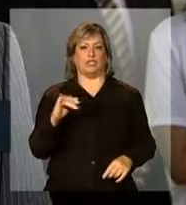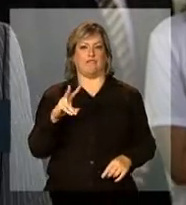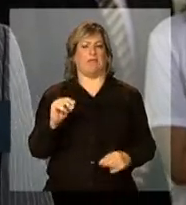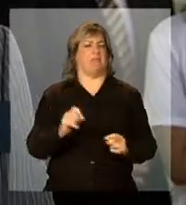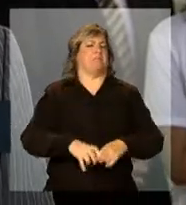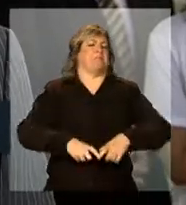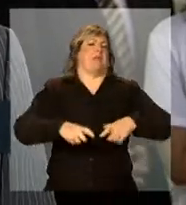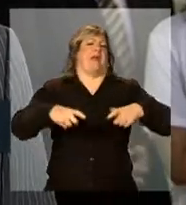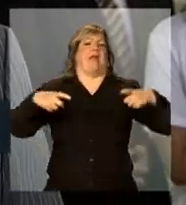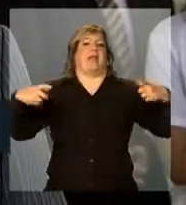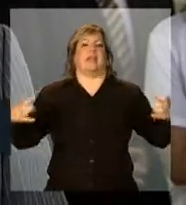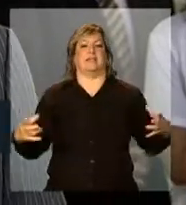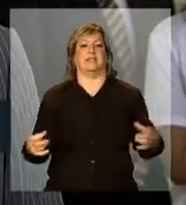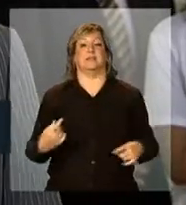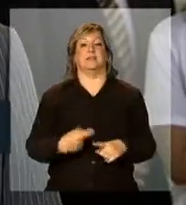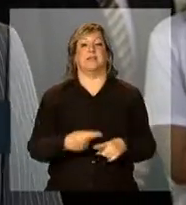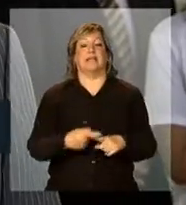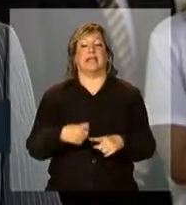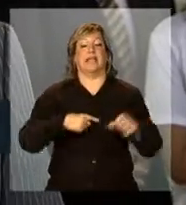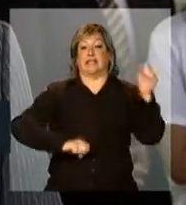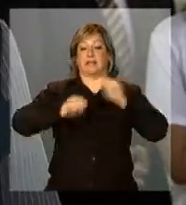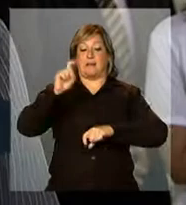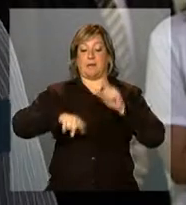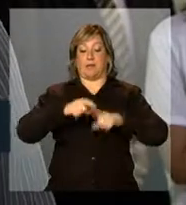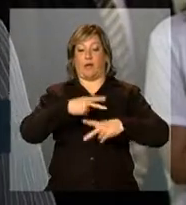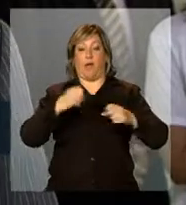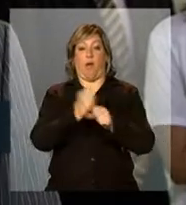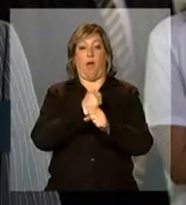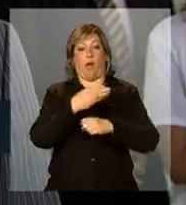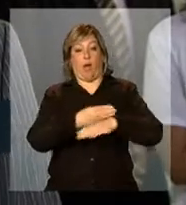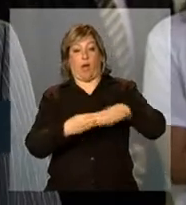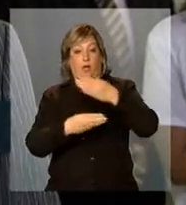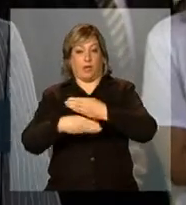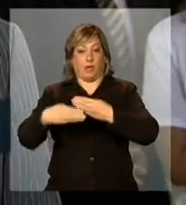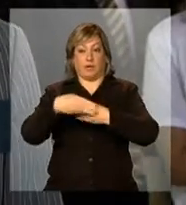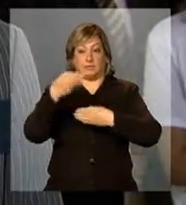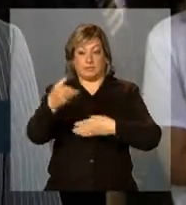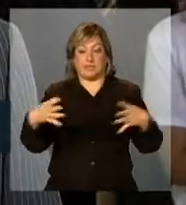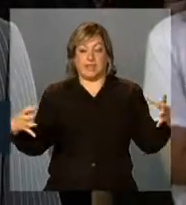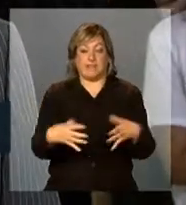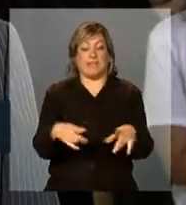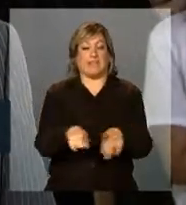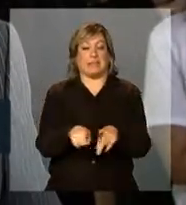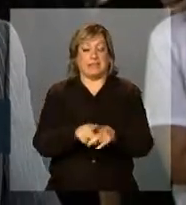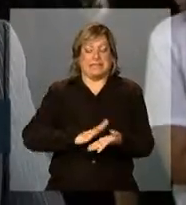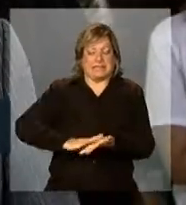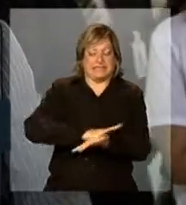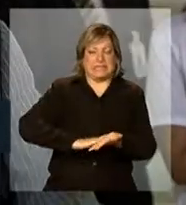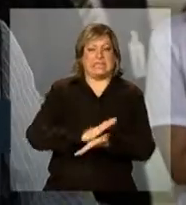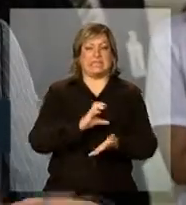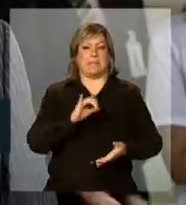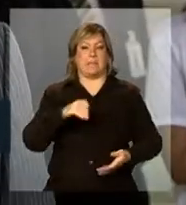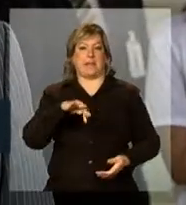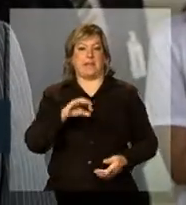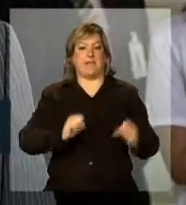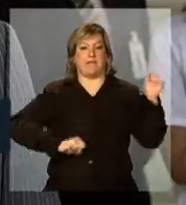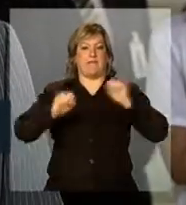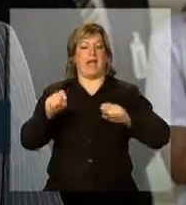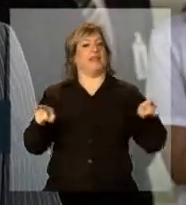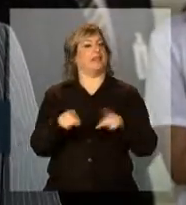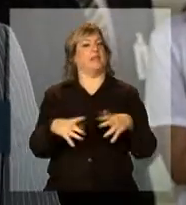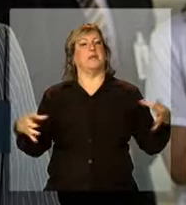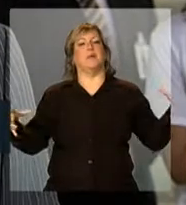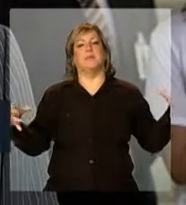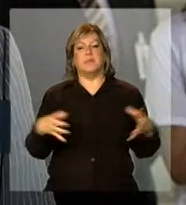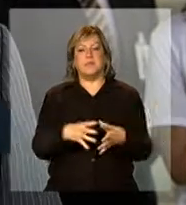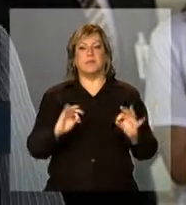maior, porque aí nós temos a indústria de material de construções, temos a indústria de cimento, enfim, toda a cadeia produtiva